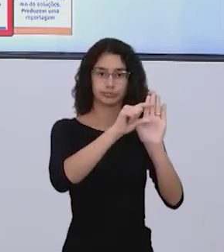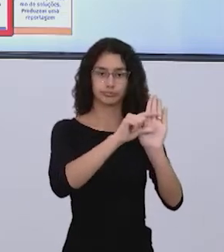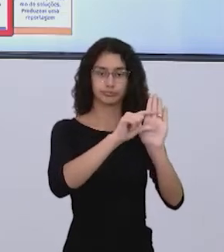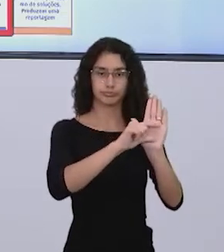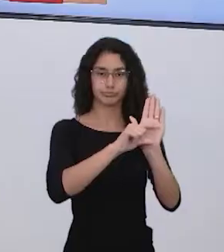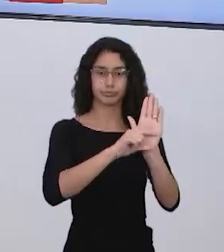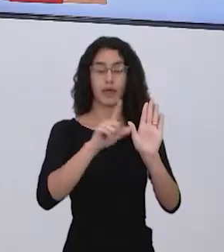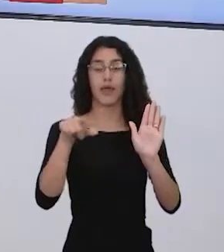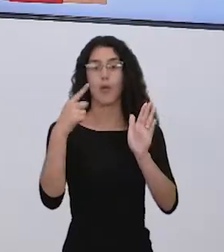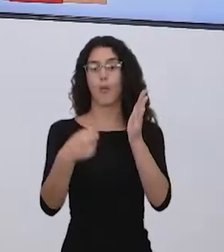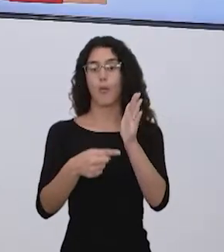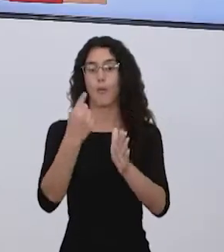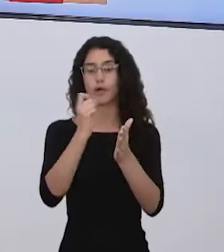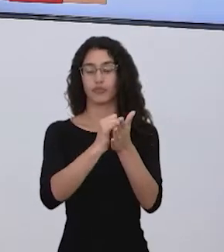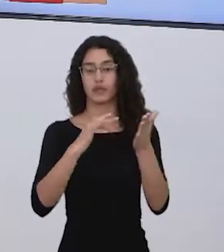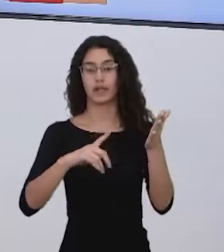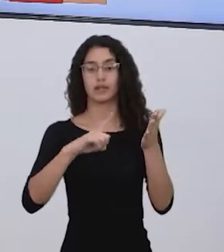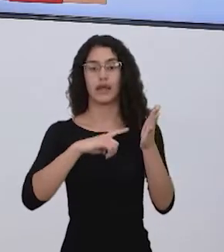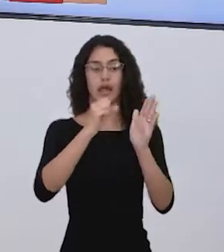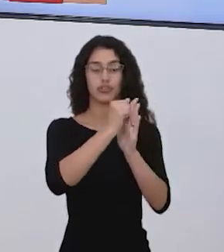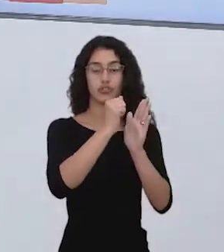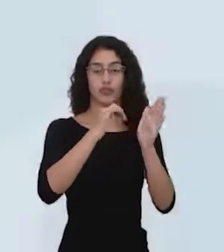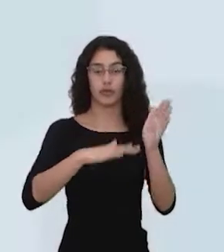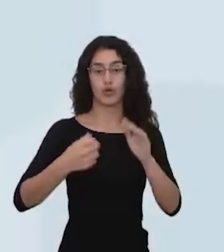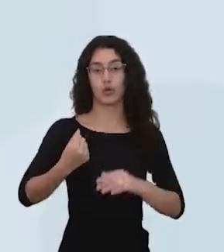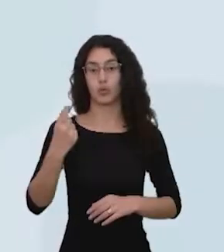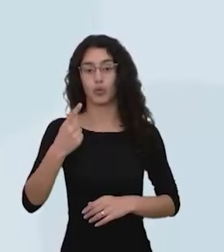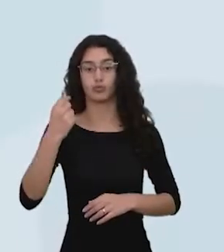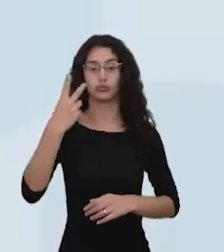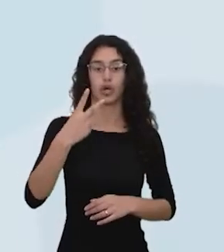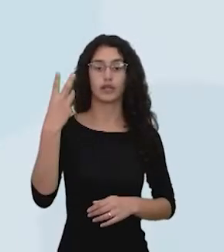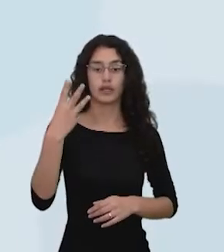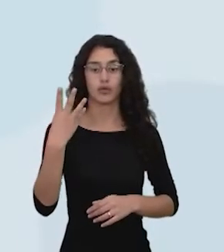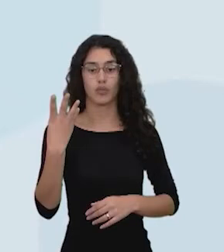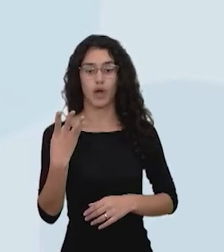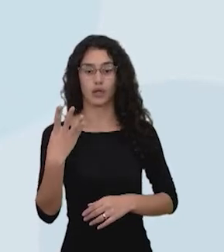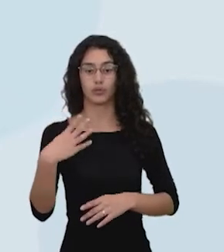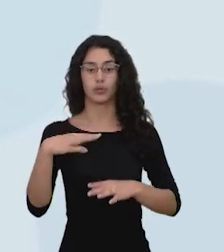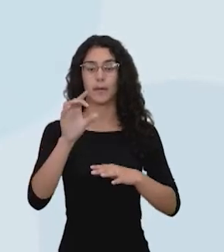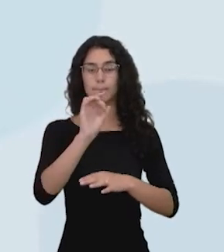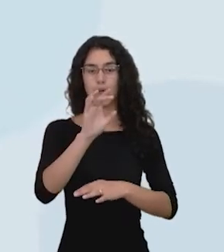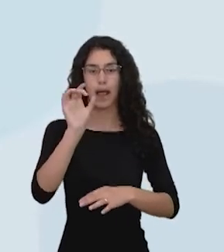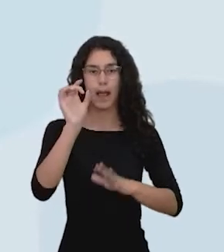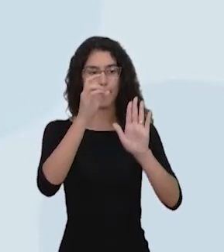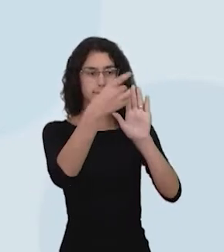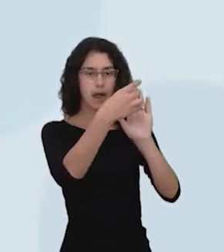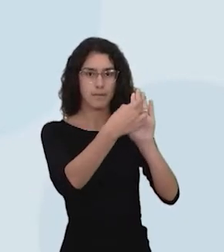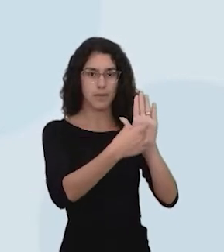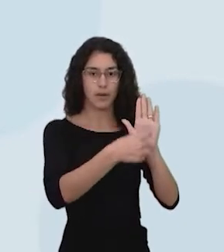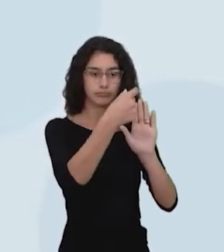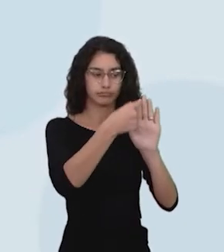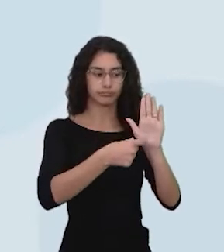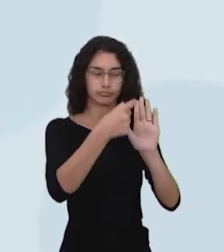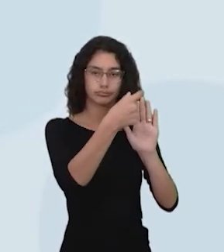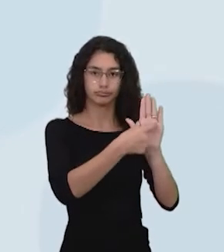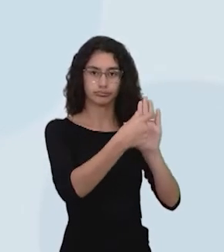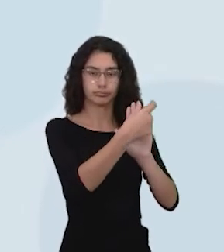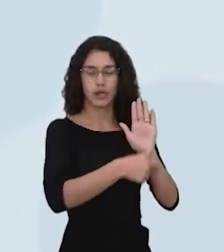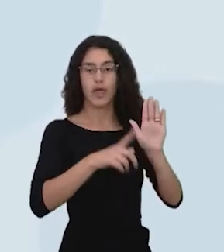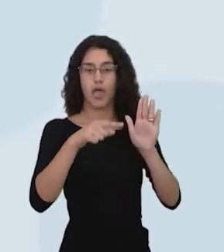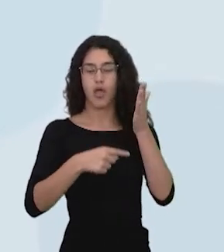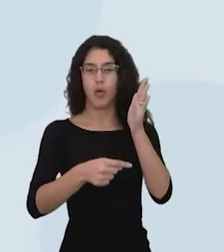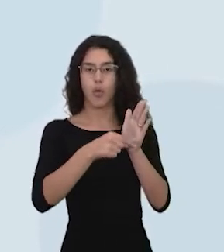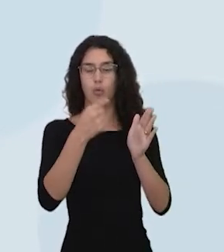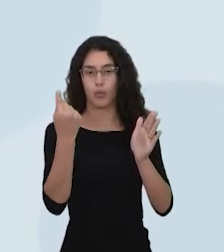aqui, é uma atividade. Então tá aqui, ó, atividade integrada 1, 2, 3, e cada uma das colunas é